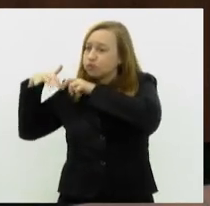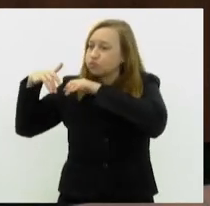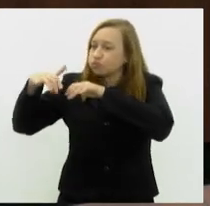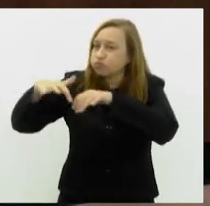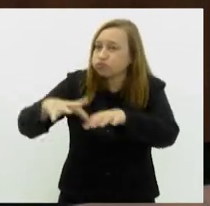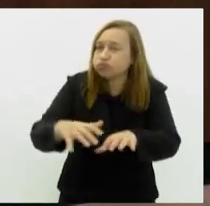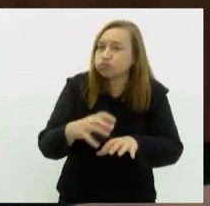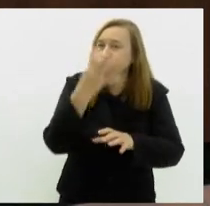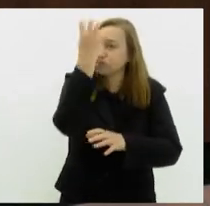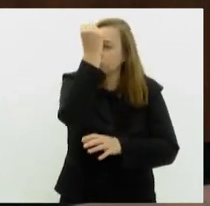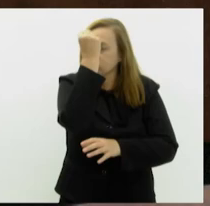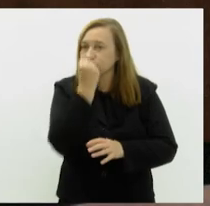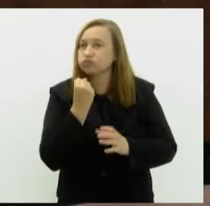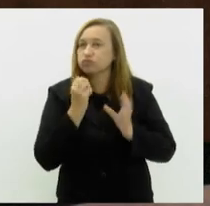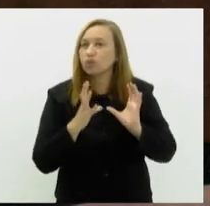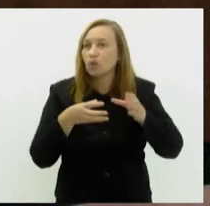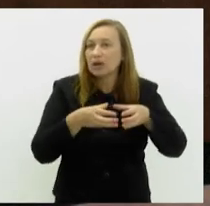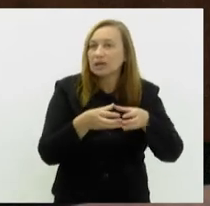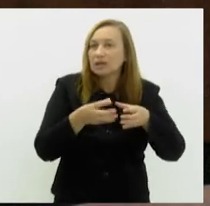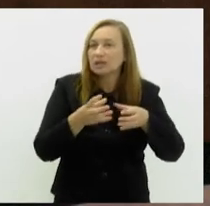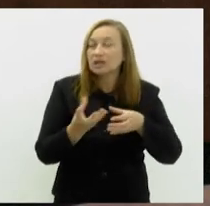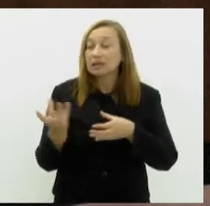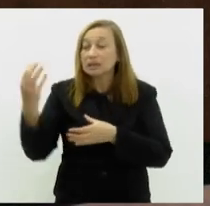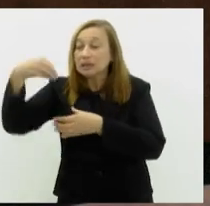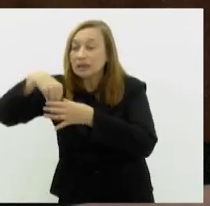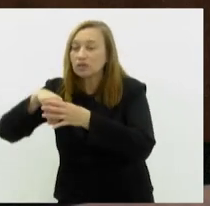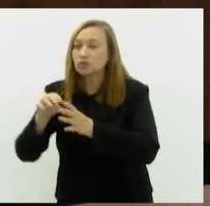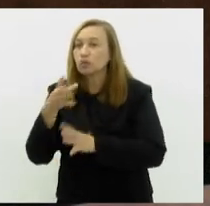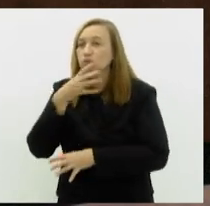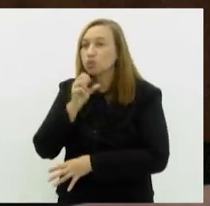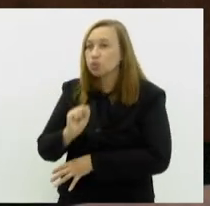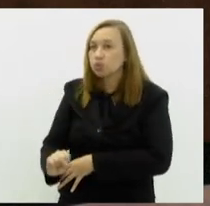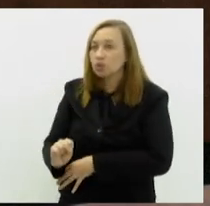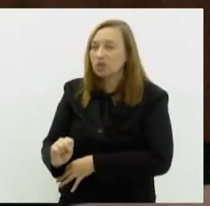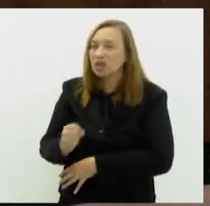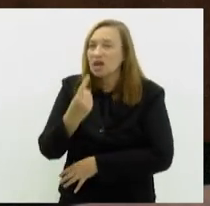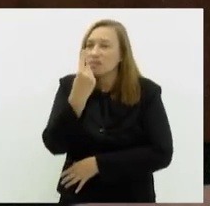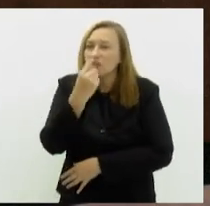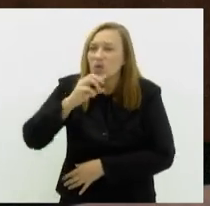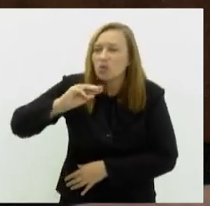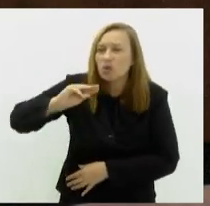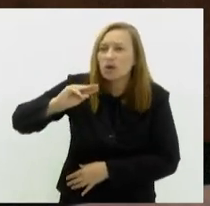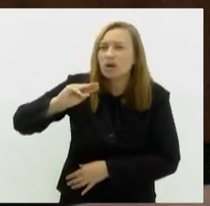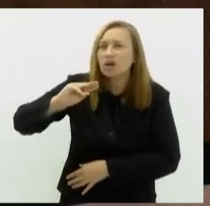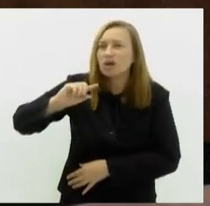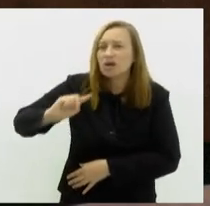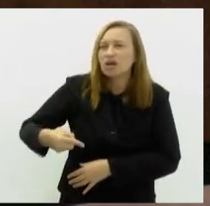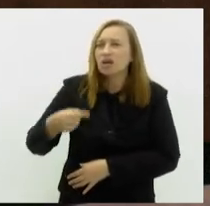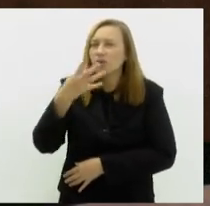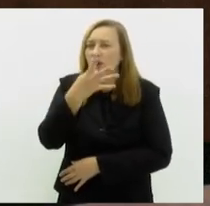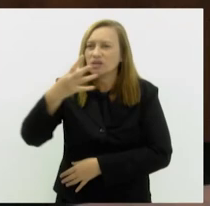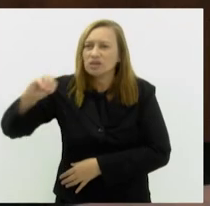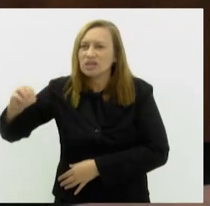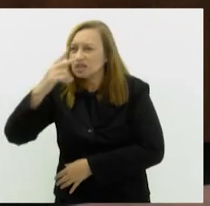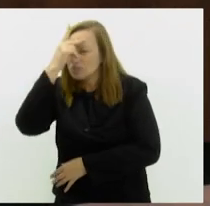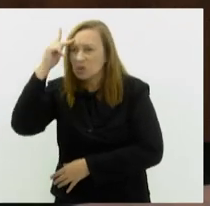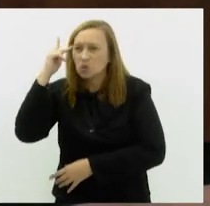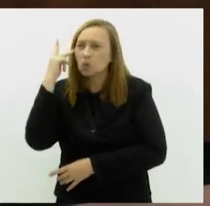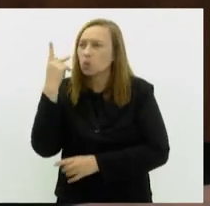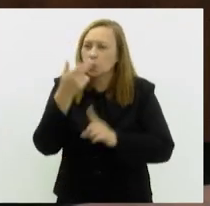Hamas dentro de Israel e 1.400 pessoas foram